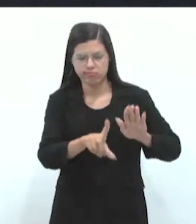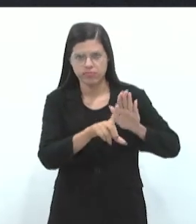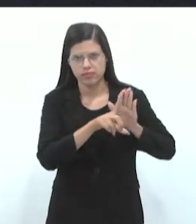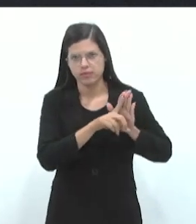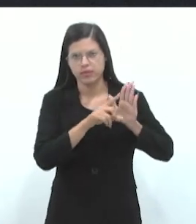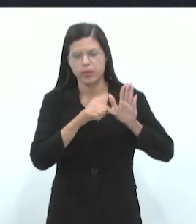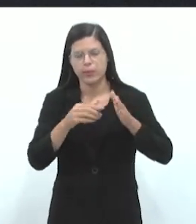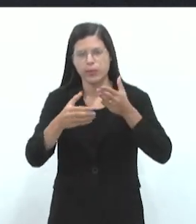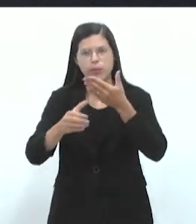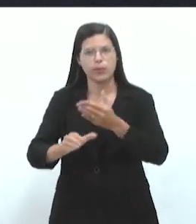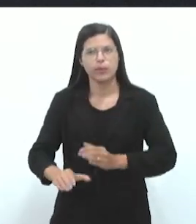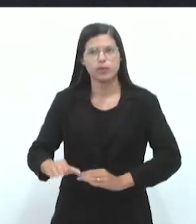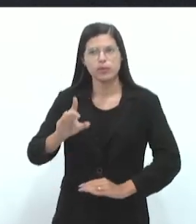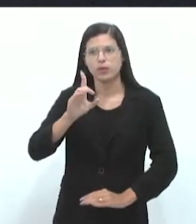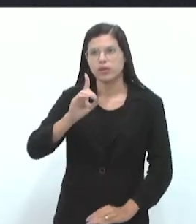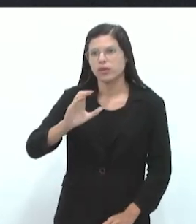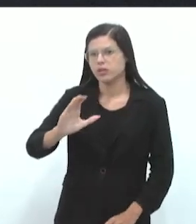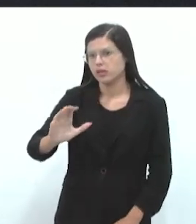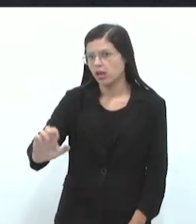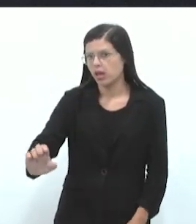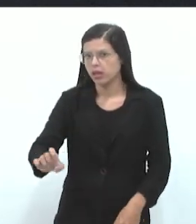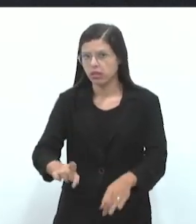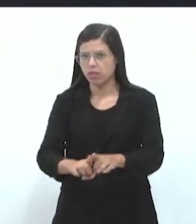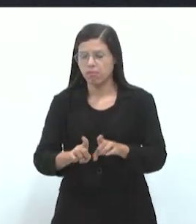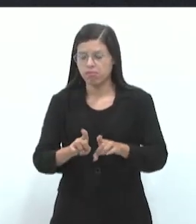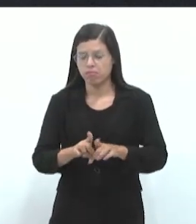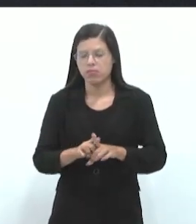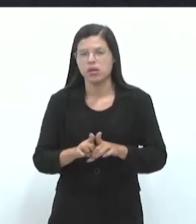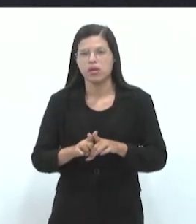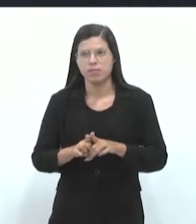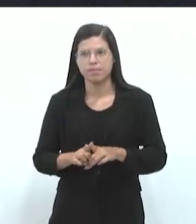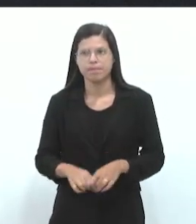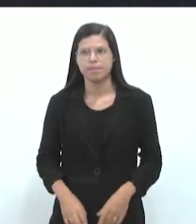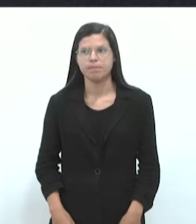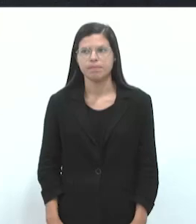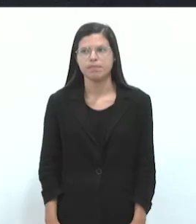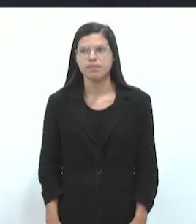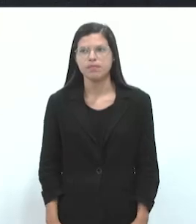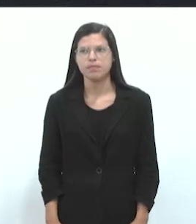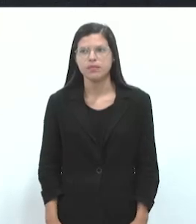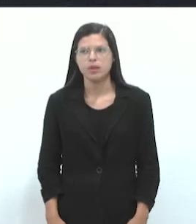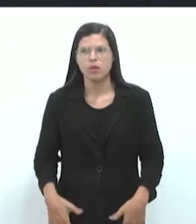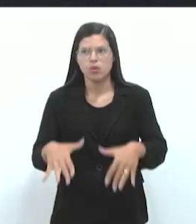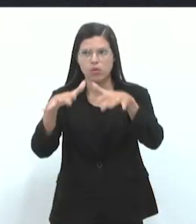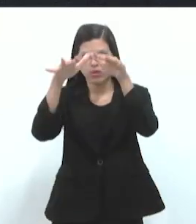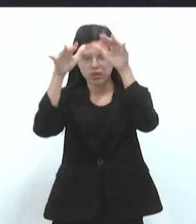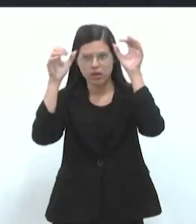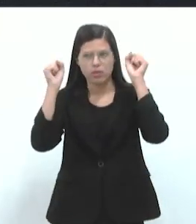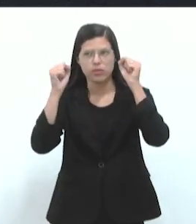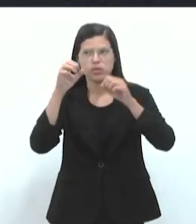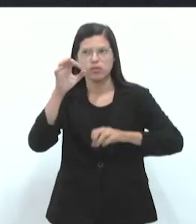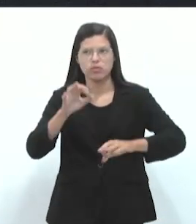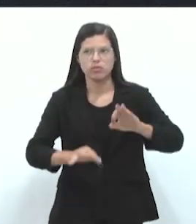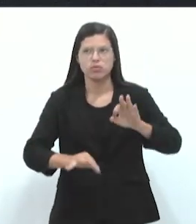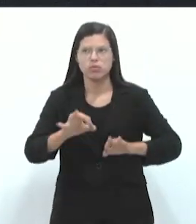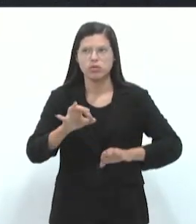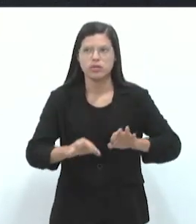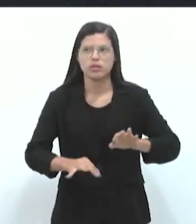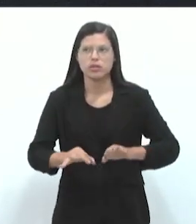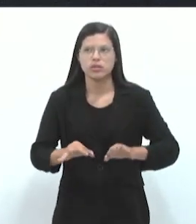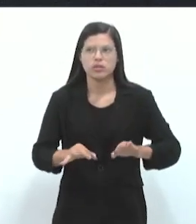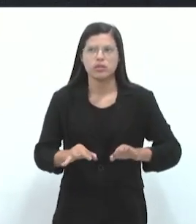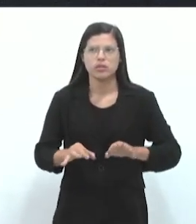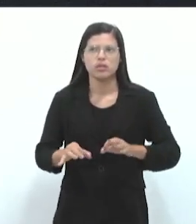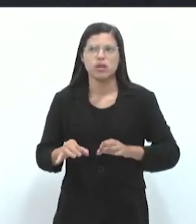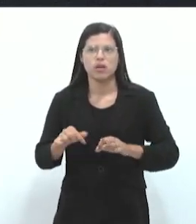concursos, o TCE já usou essa legislação para o seu concurso, o próprio Tribunal de Justiça também, no caso específico dos